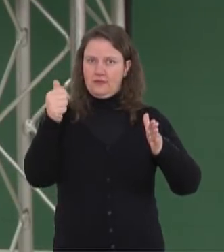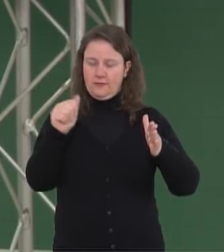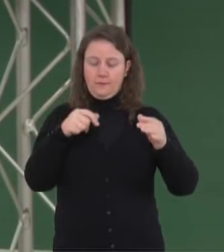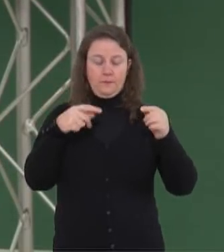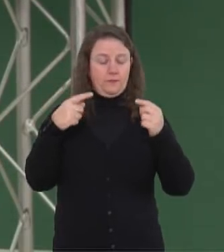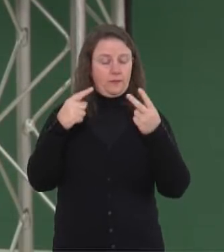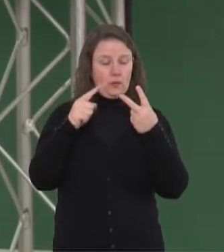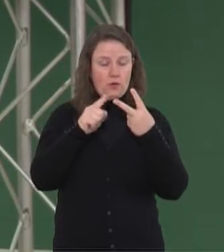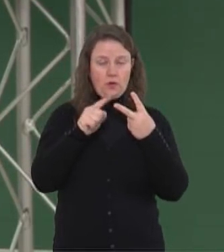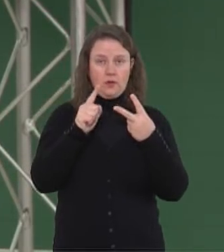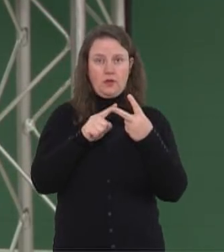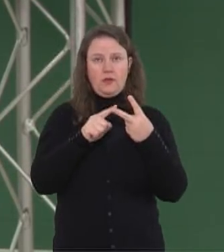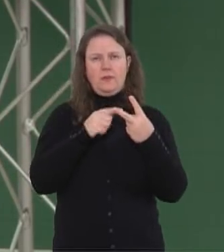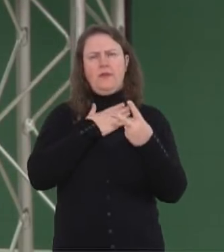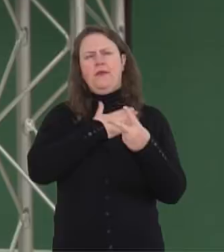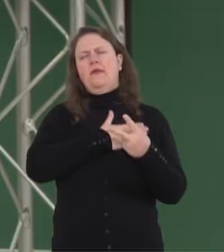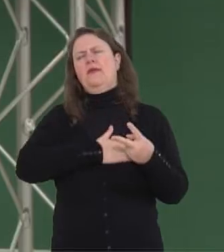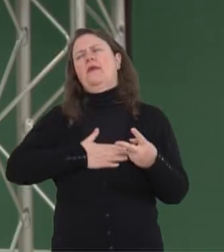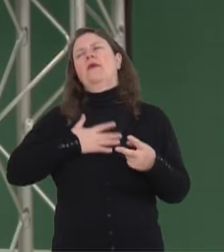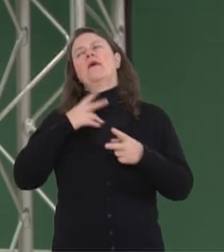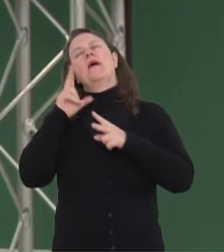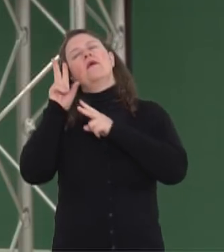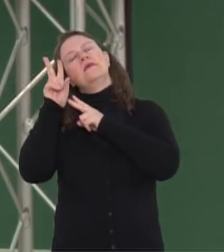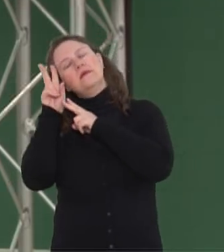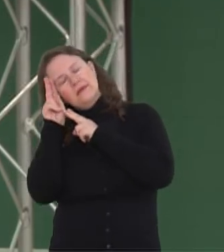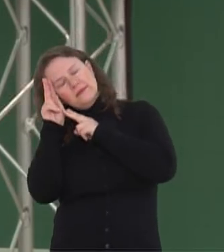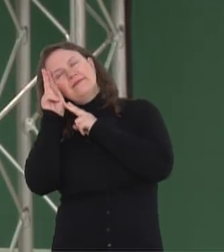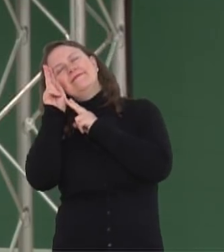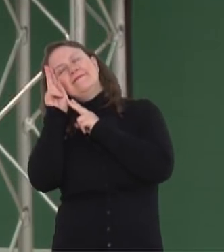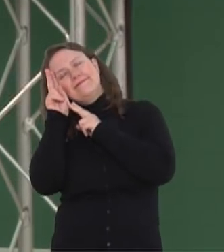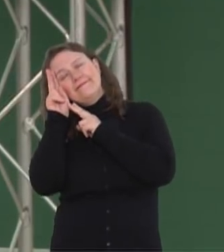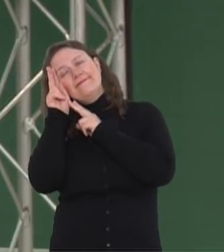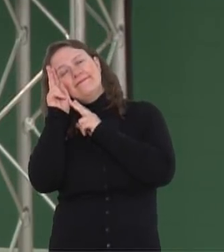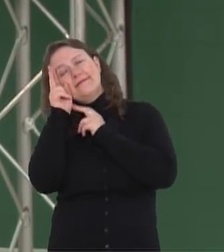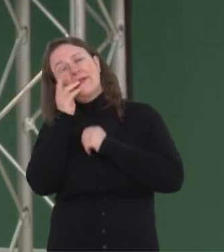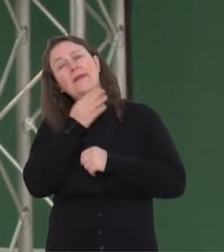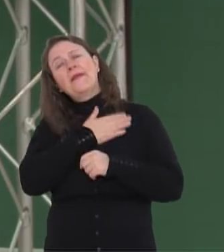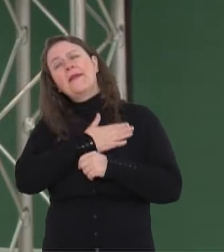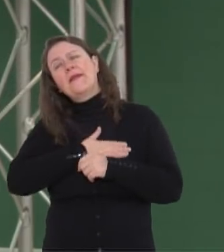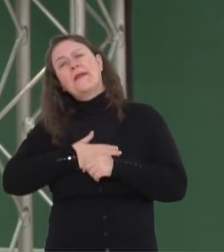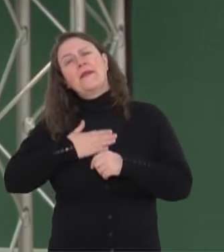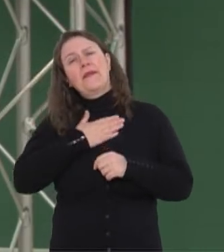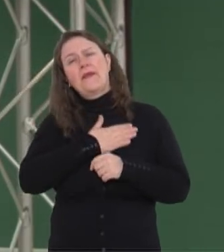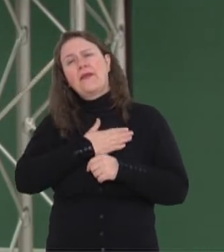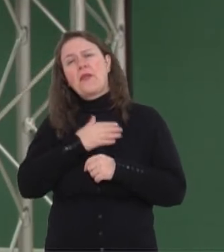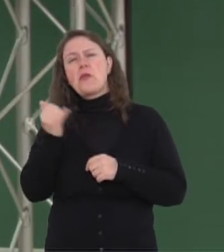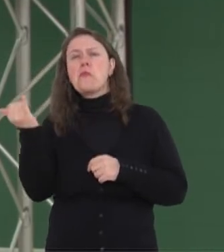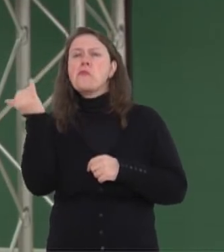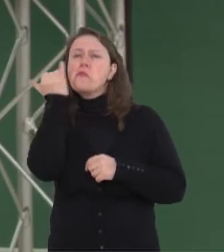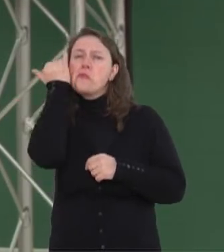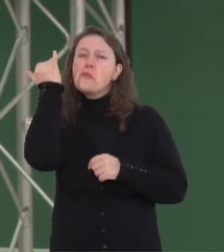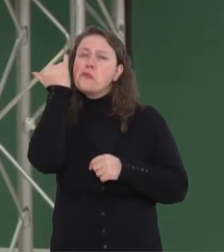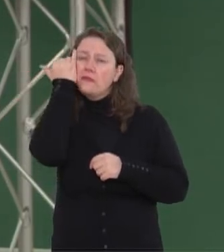de dormir. Lembrem, Garfield é lazy, bem preguiçoso,